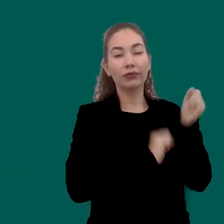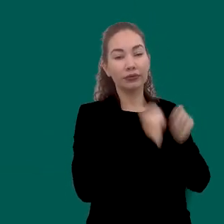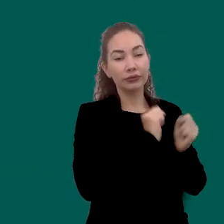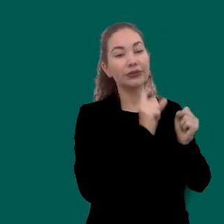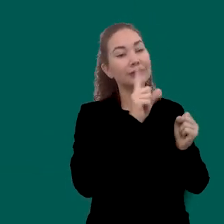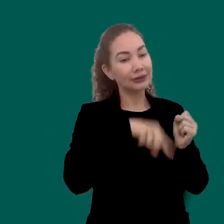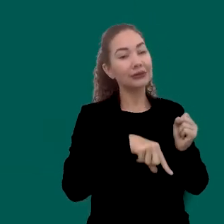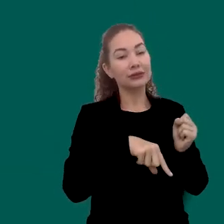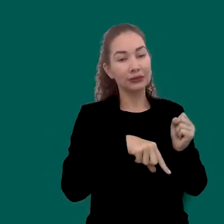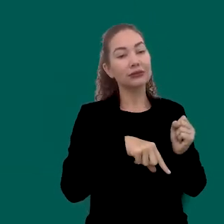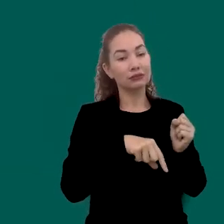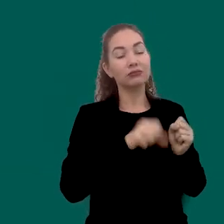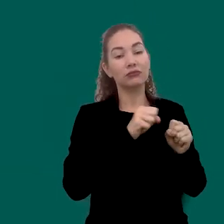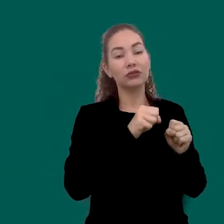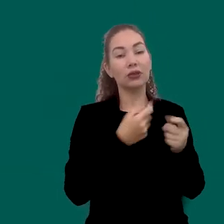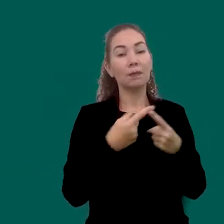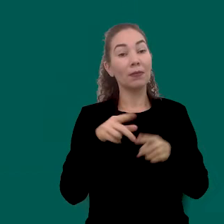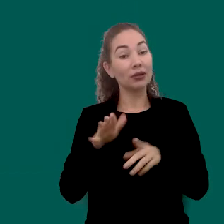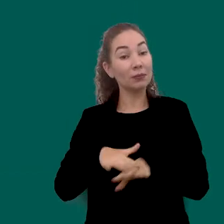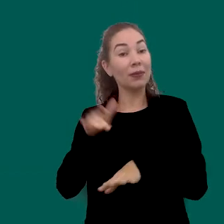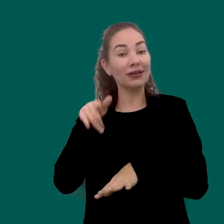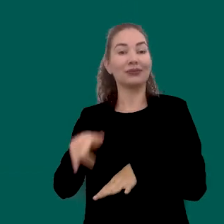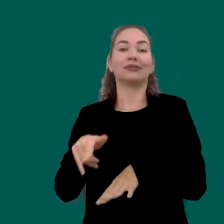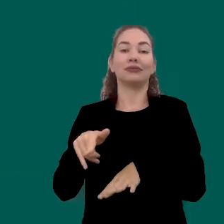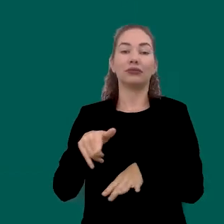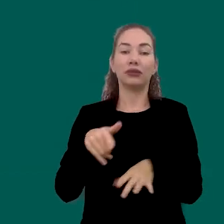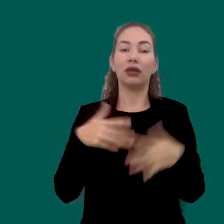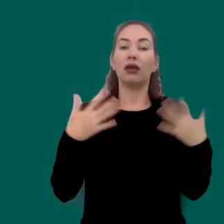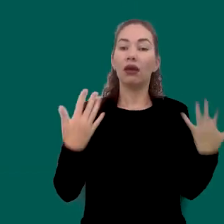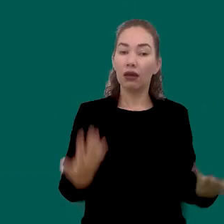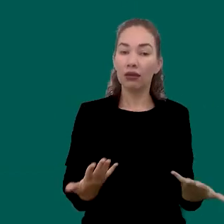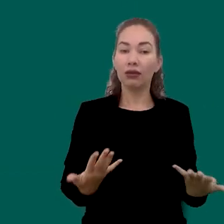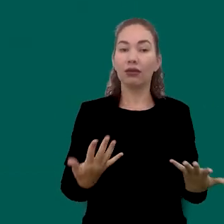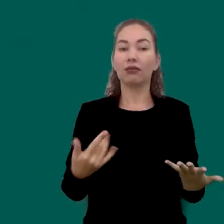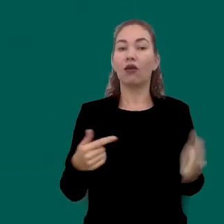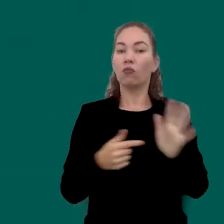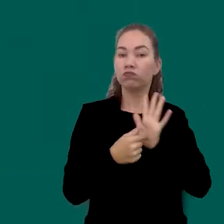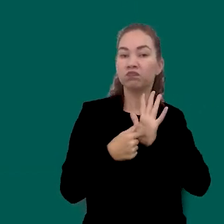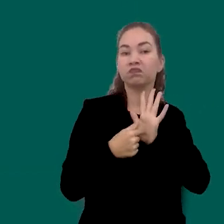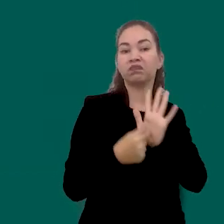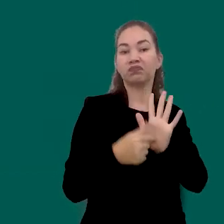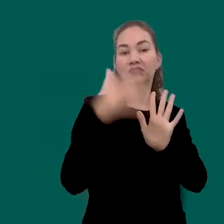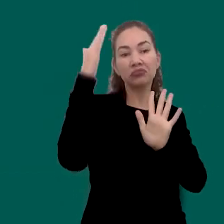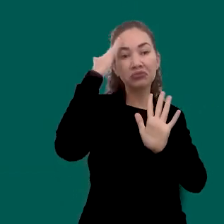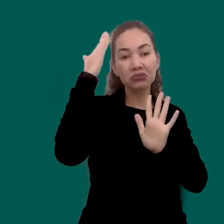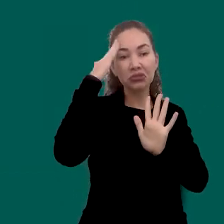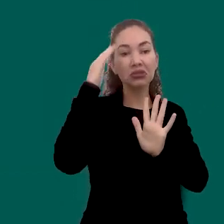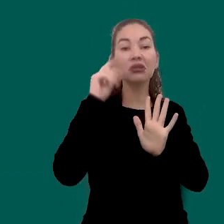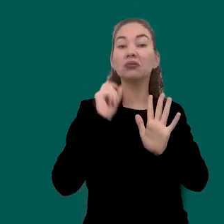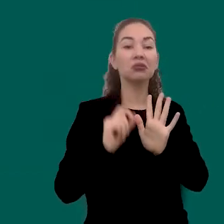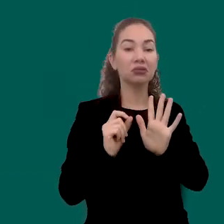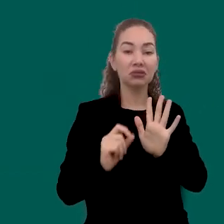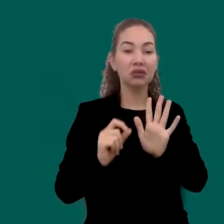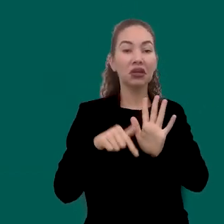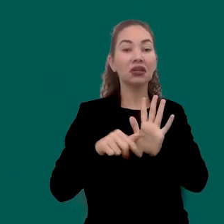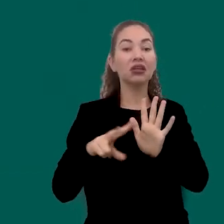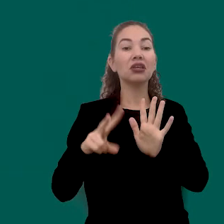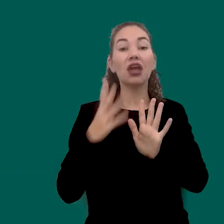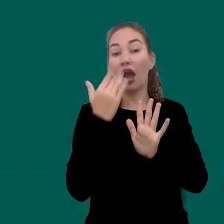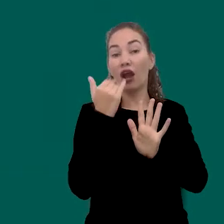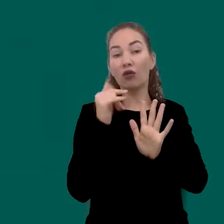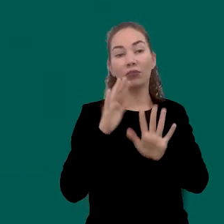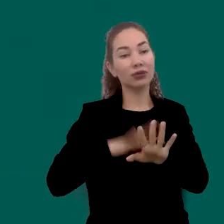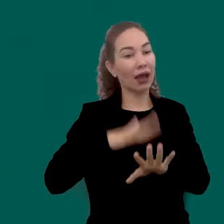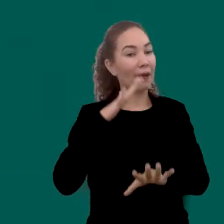dos varejistas. Então, isso está acontecendo. Então, assim, eles vêm realmente para balançar, eles entenderam, né, que o varejo alimentar ele é